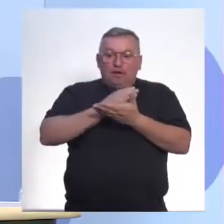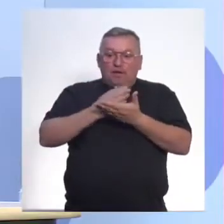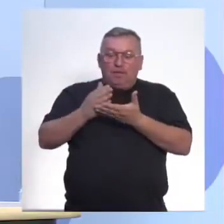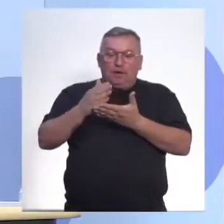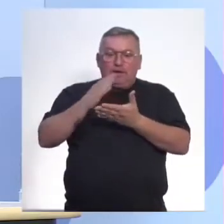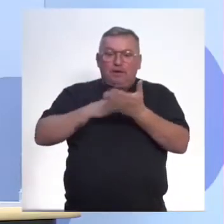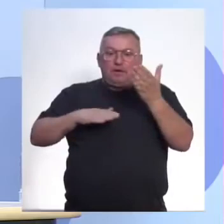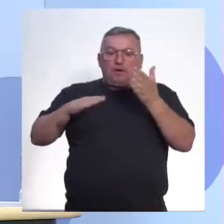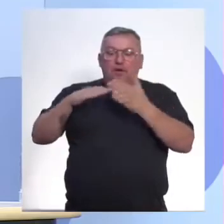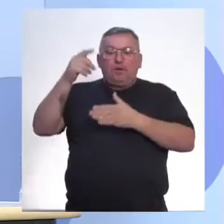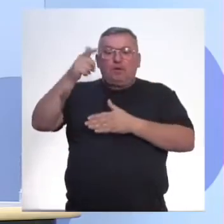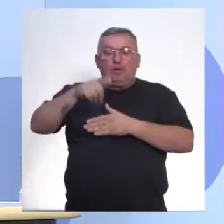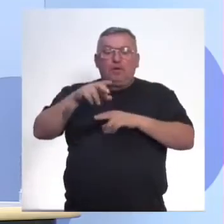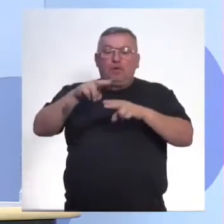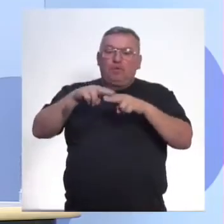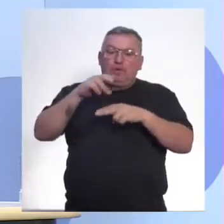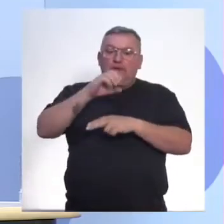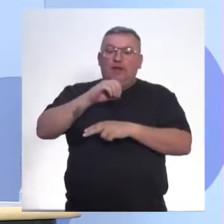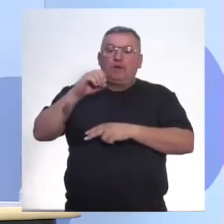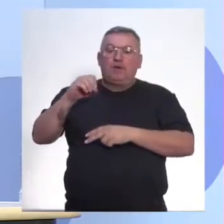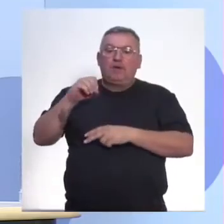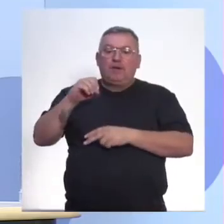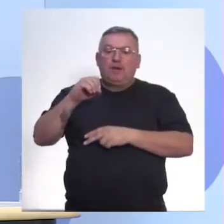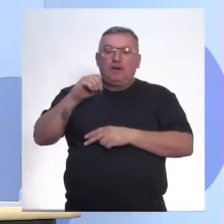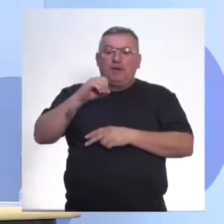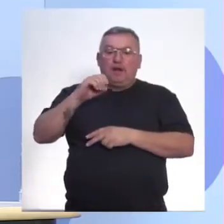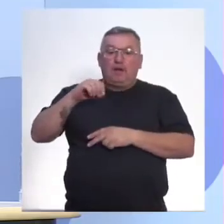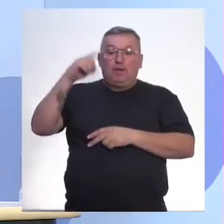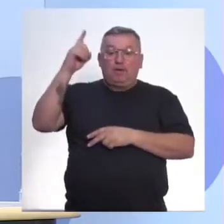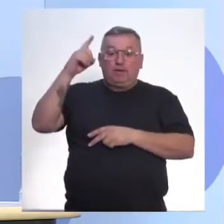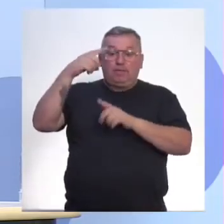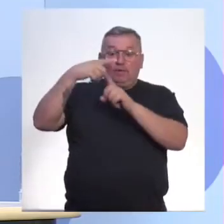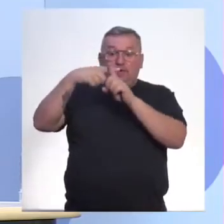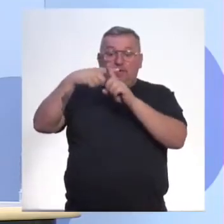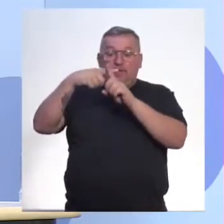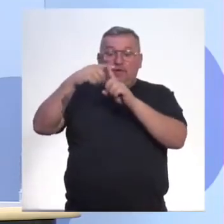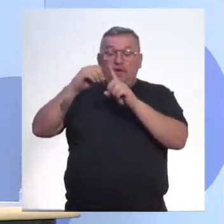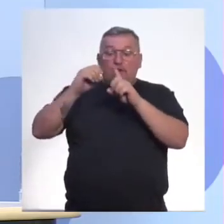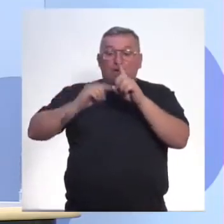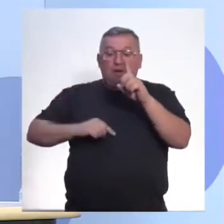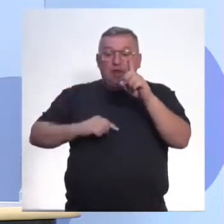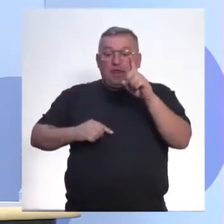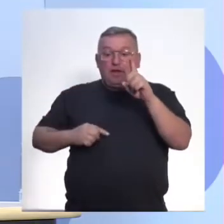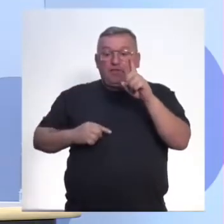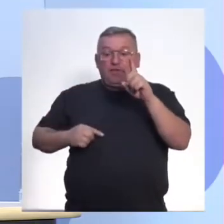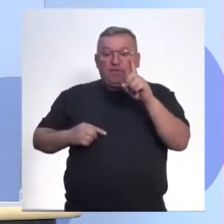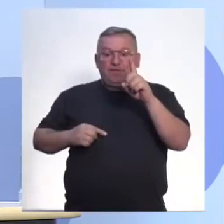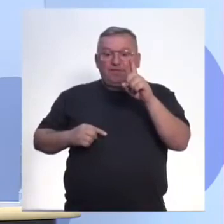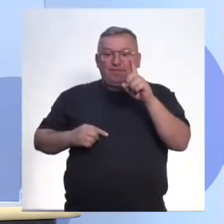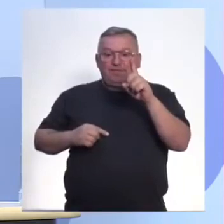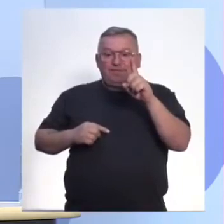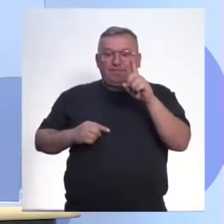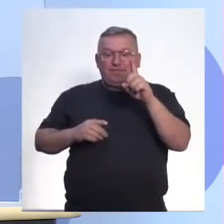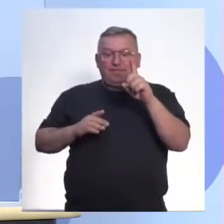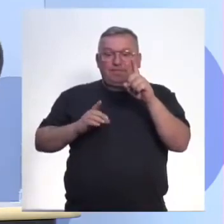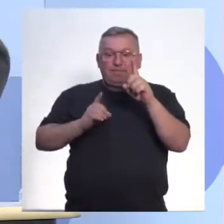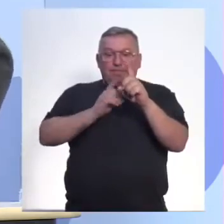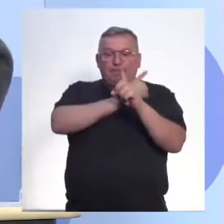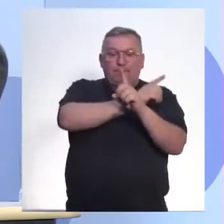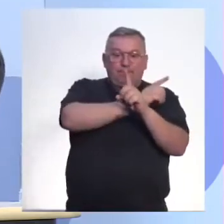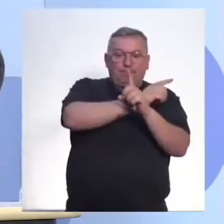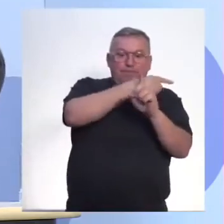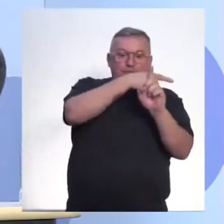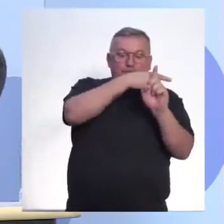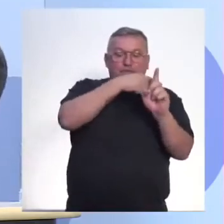começa todos os outros, por isso que é 0, 0. Então 0 para cima positivo, 0 para baixo negativo. Para a direita positivo,